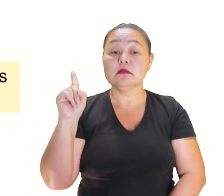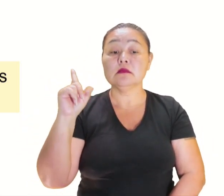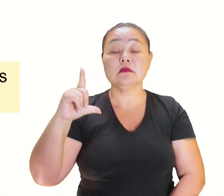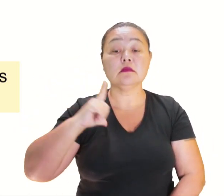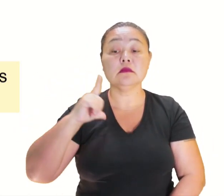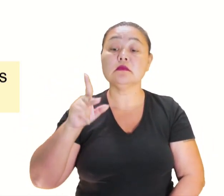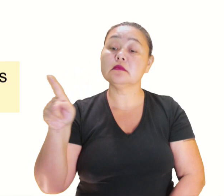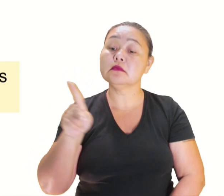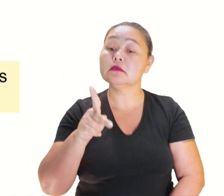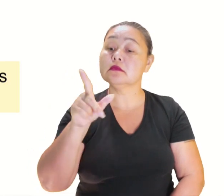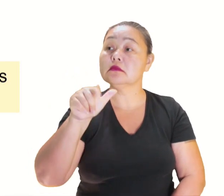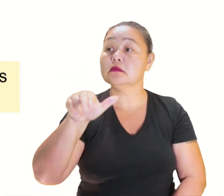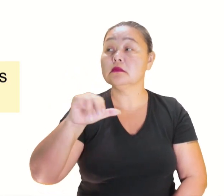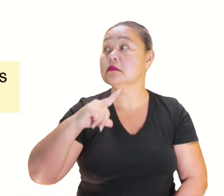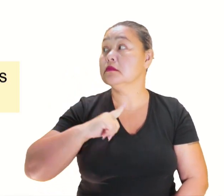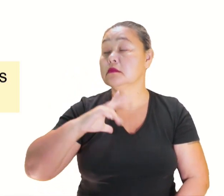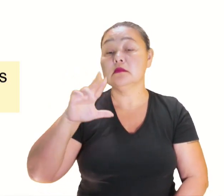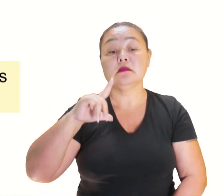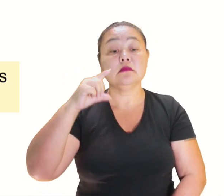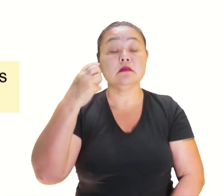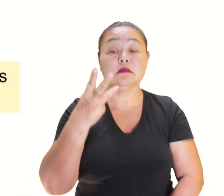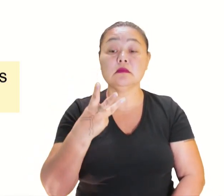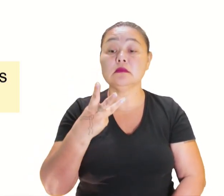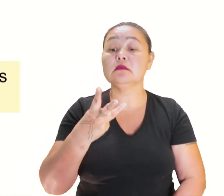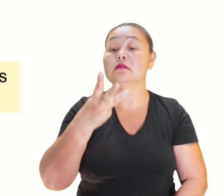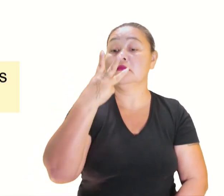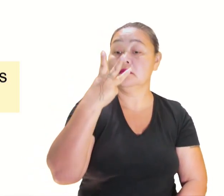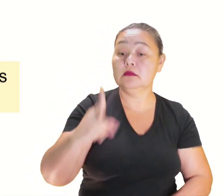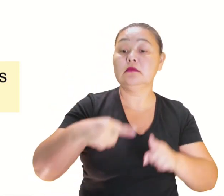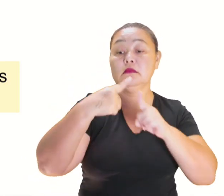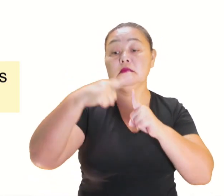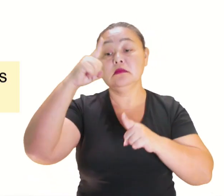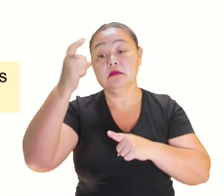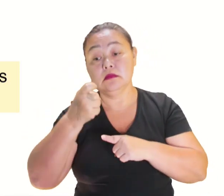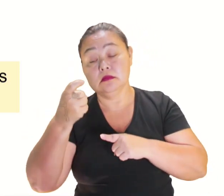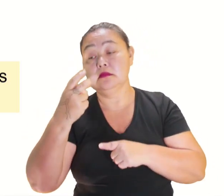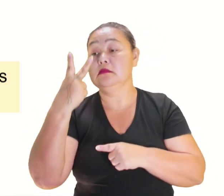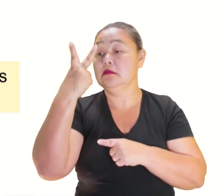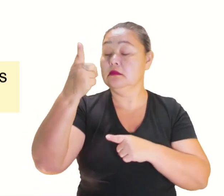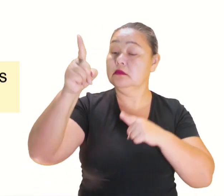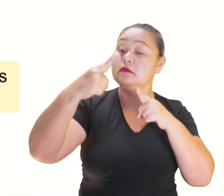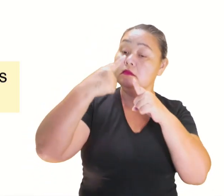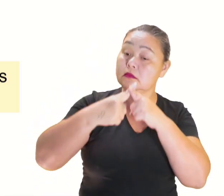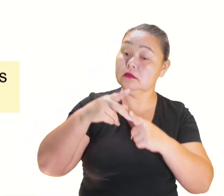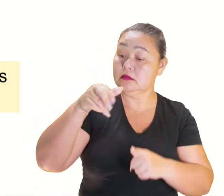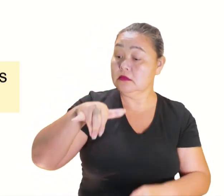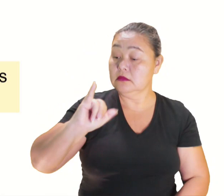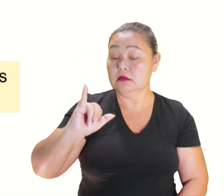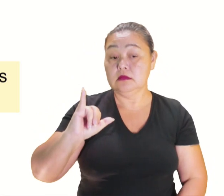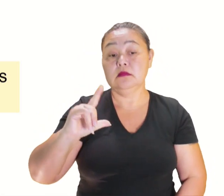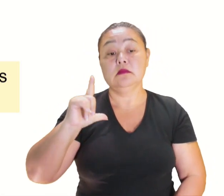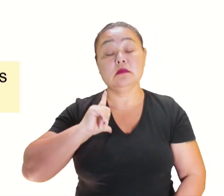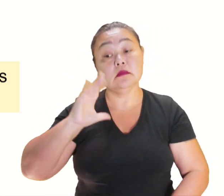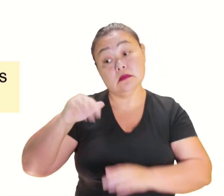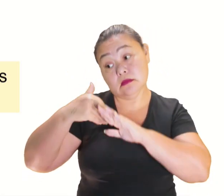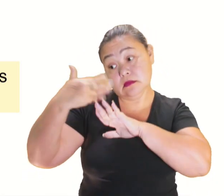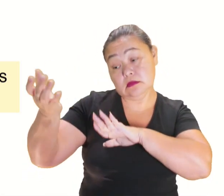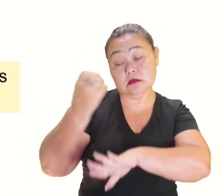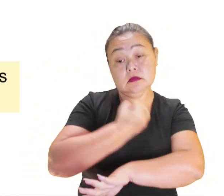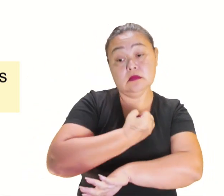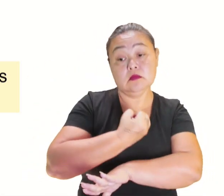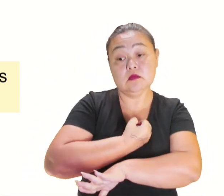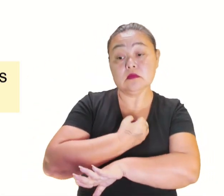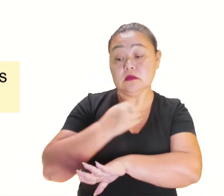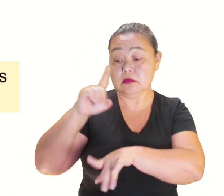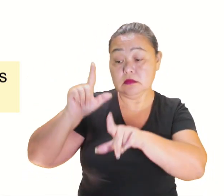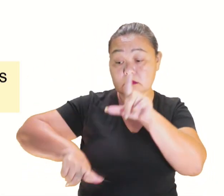quando a professora Lúcia estava lendo, ela falava assim, ó, 3 vezes x, 2 vezes y. Por quê? Porque quando o número está na frente da